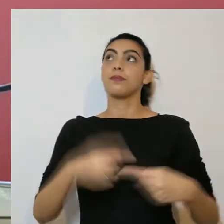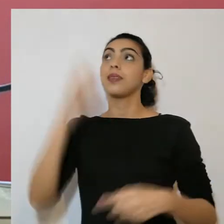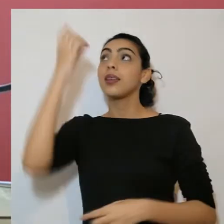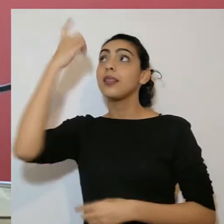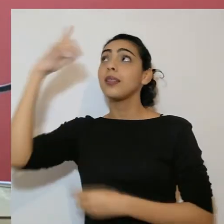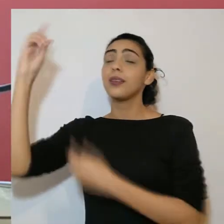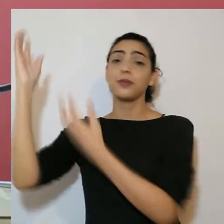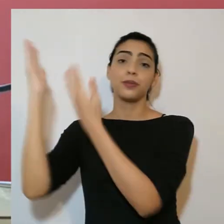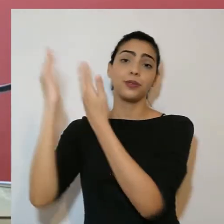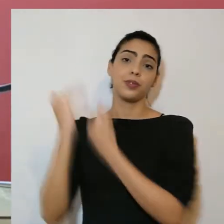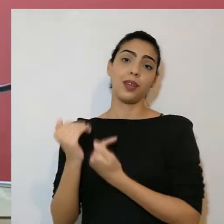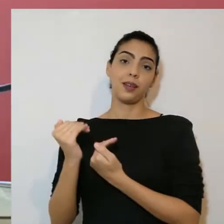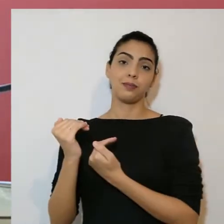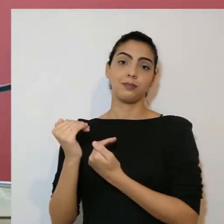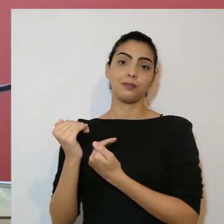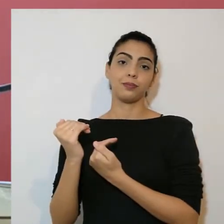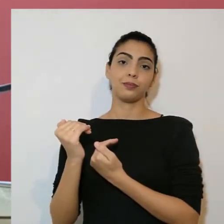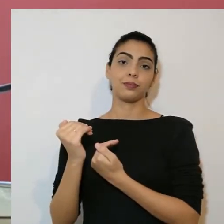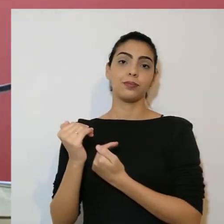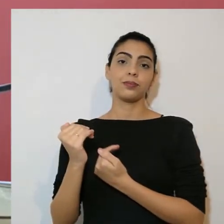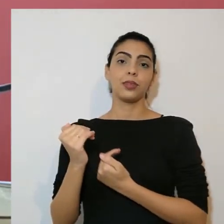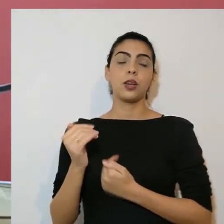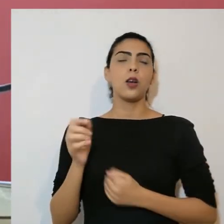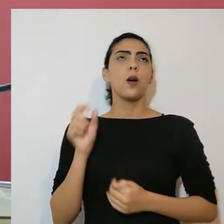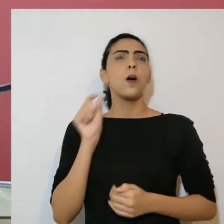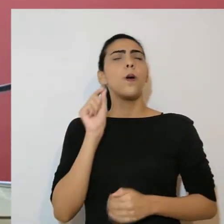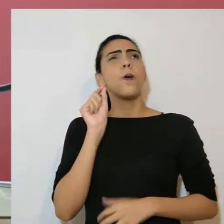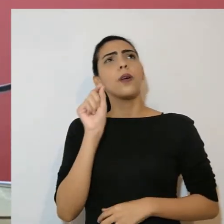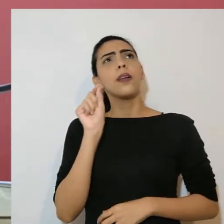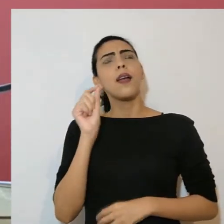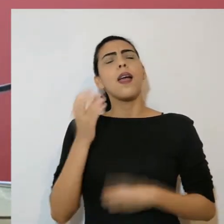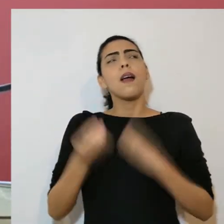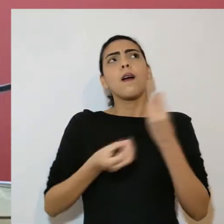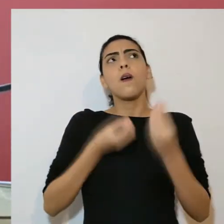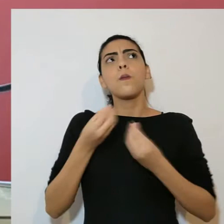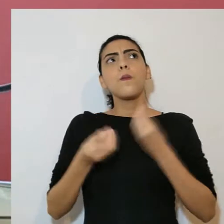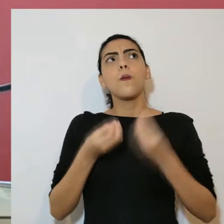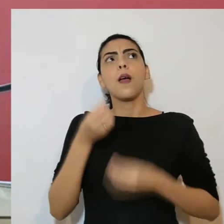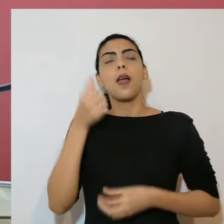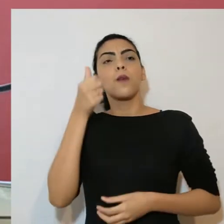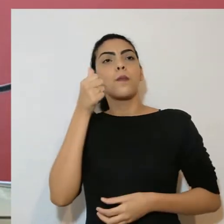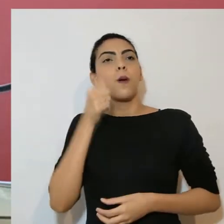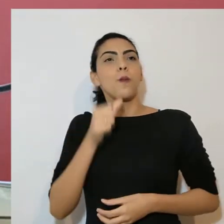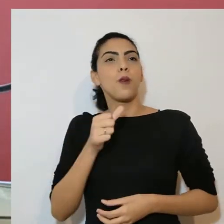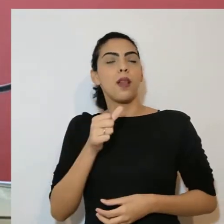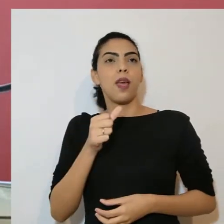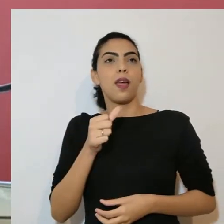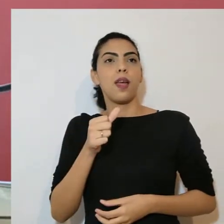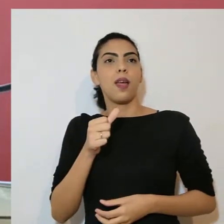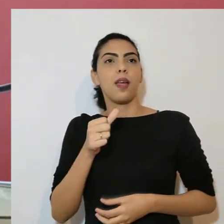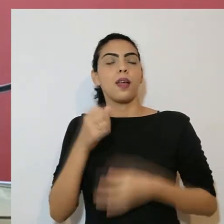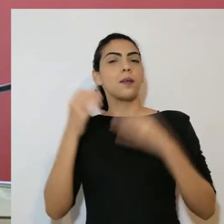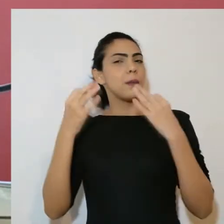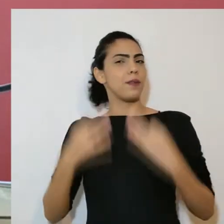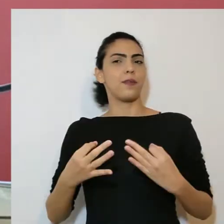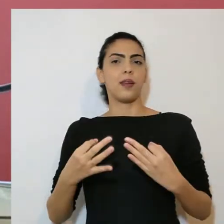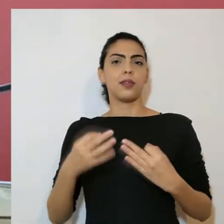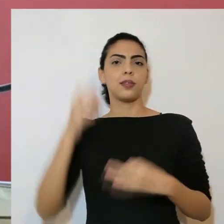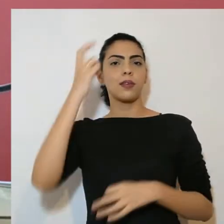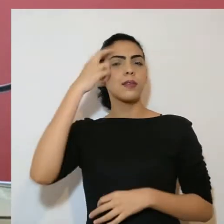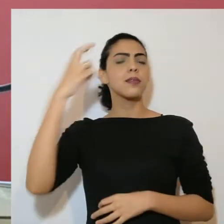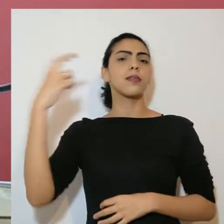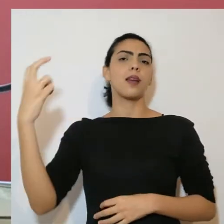Deus nos faz. O que seria uma mulher, então, excelente, ou uma esposa